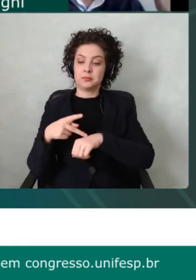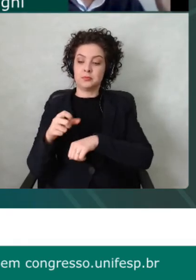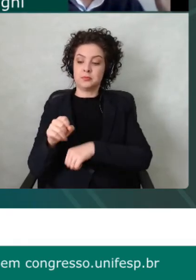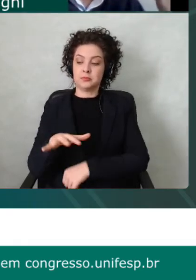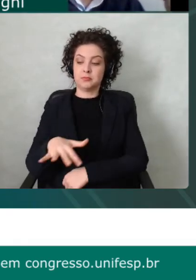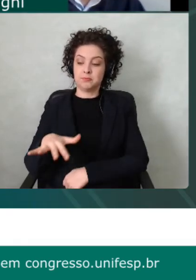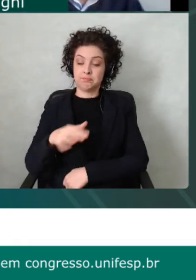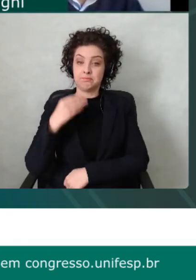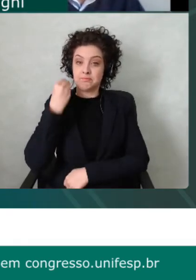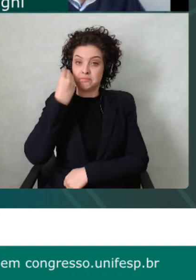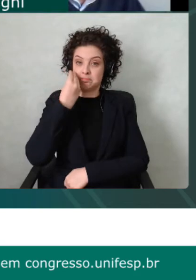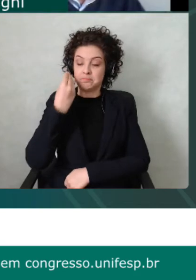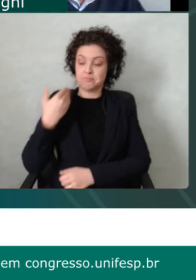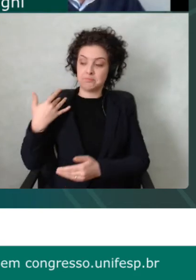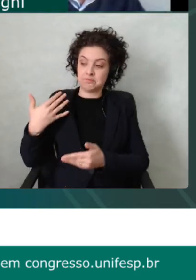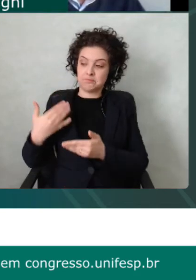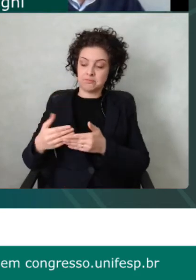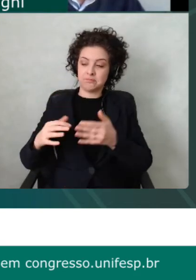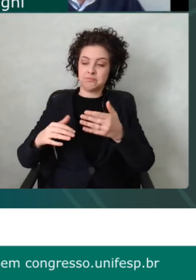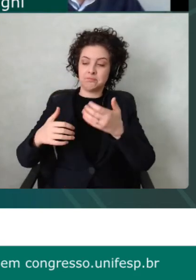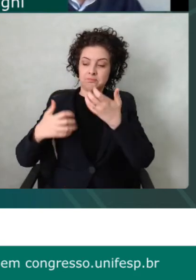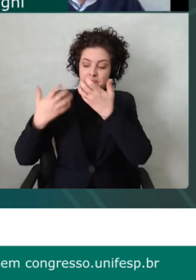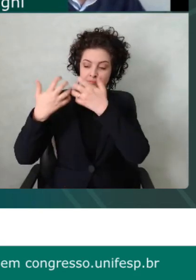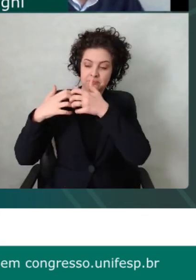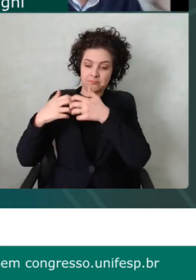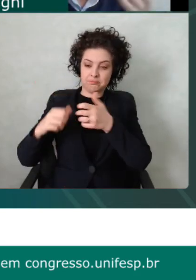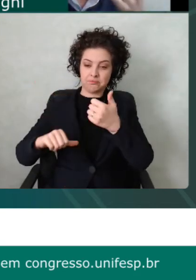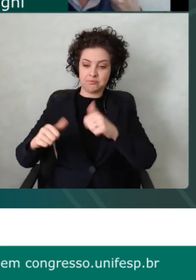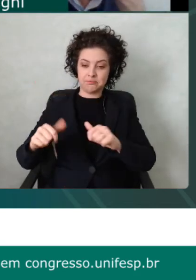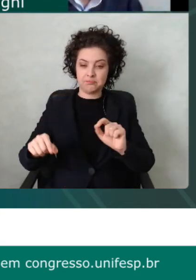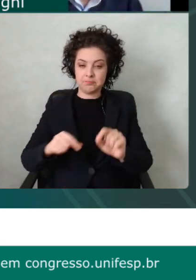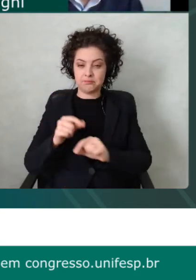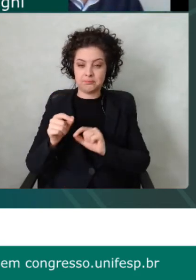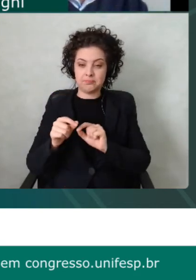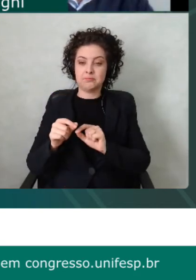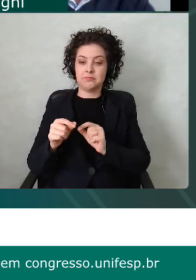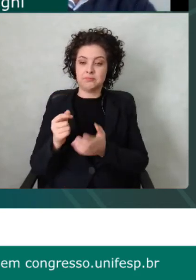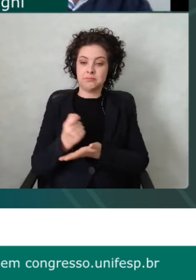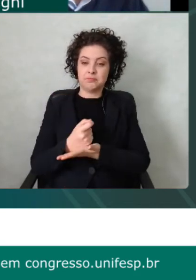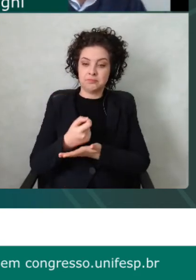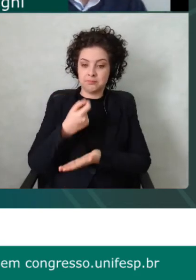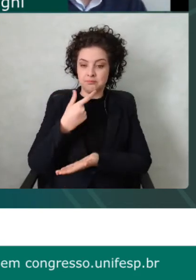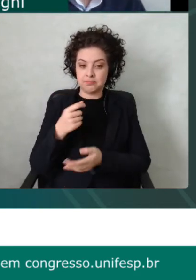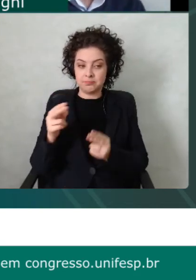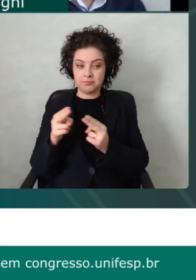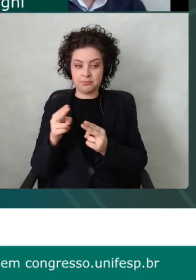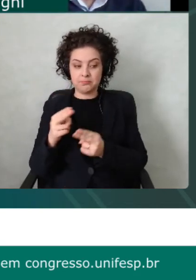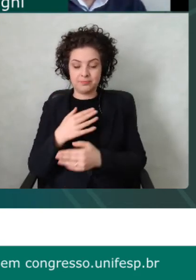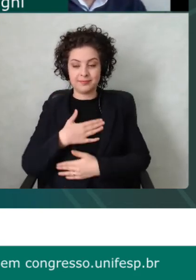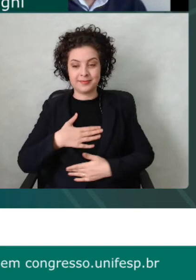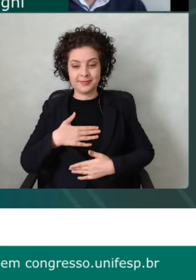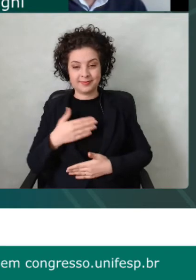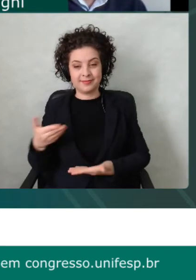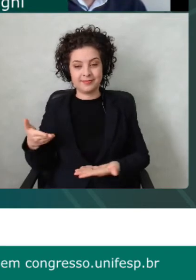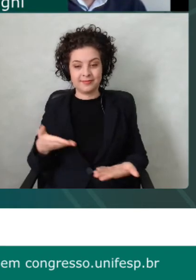análise crítica de tudo isso e fale das drogas emergentes. Muito obrigado, Arnaldo. É um prazer ter você aqui.